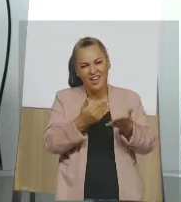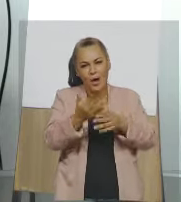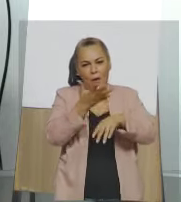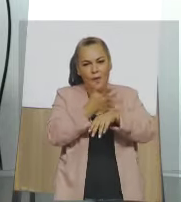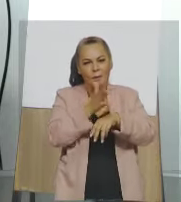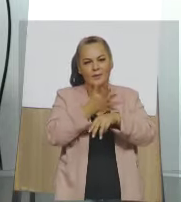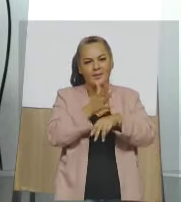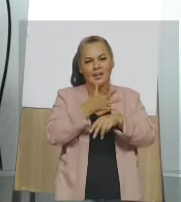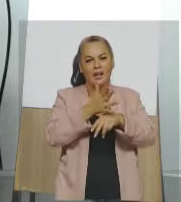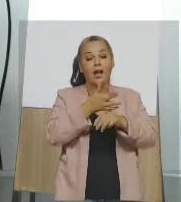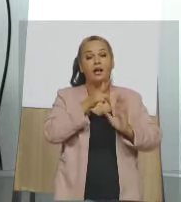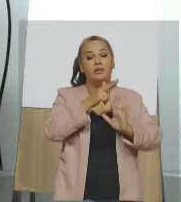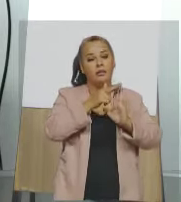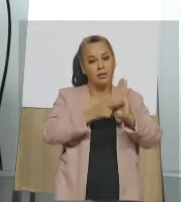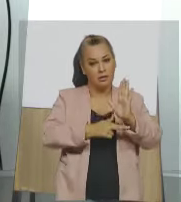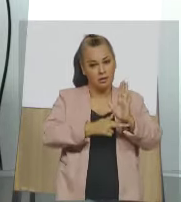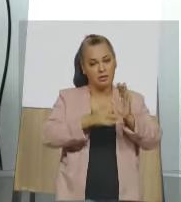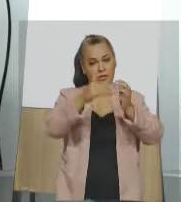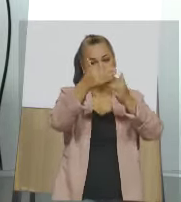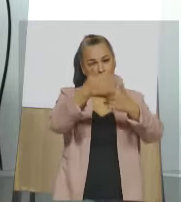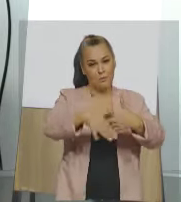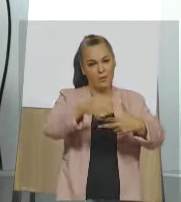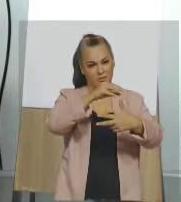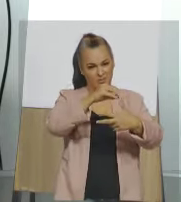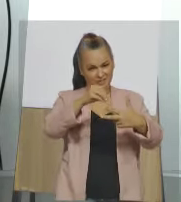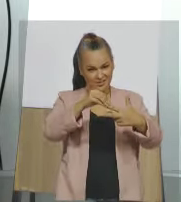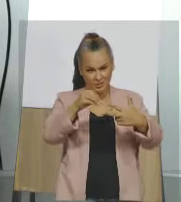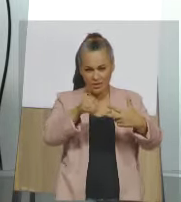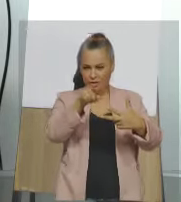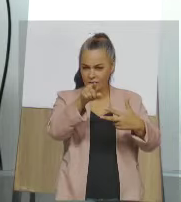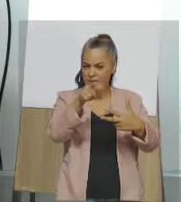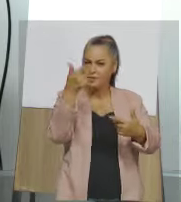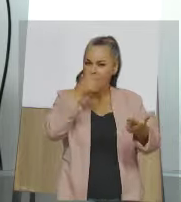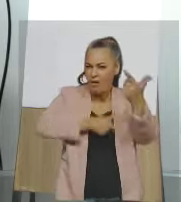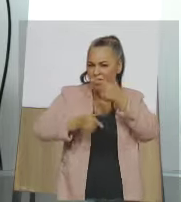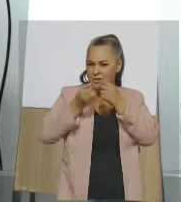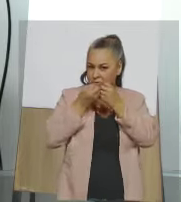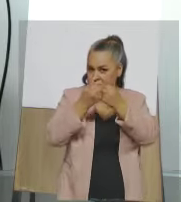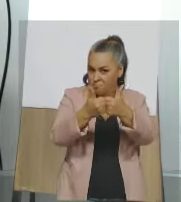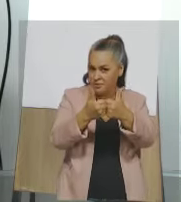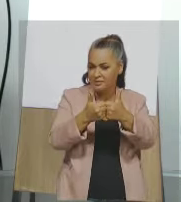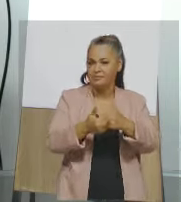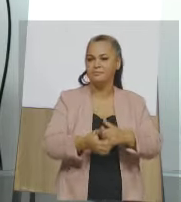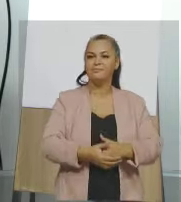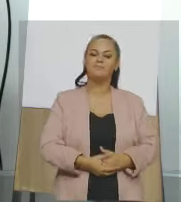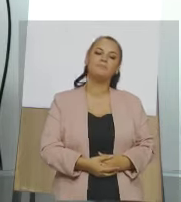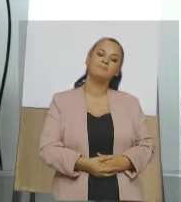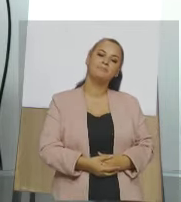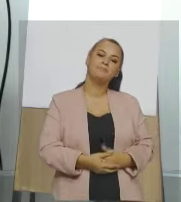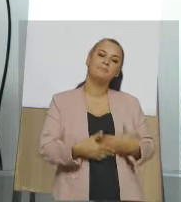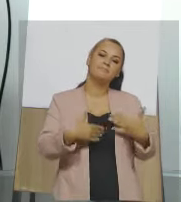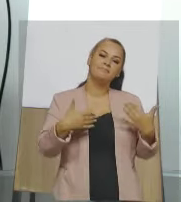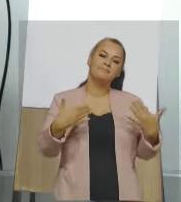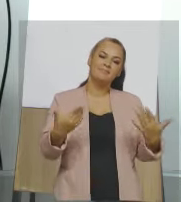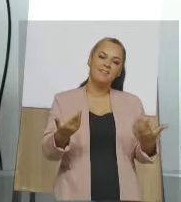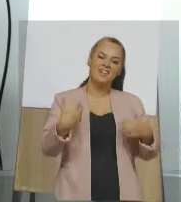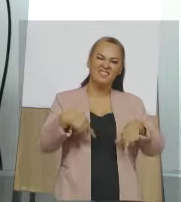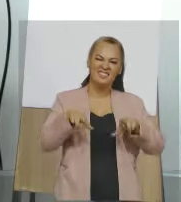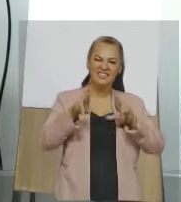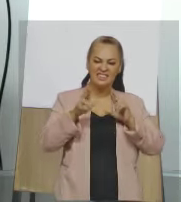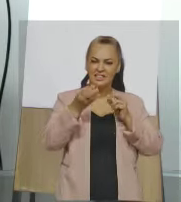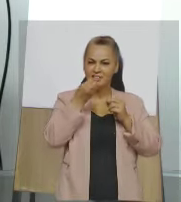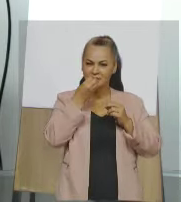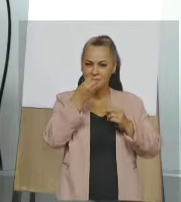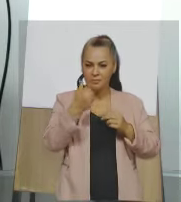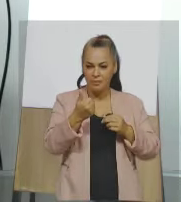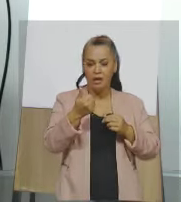treinar para a redação do Enem, que eu tenho certeza que vai ser o seu diferencial, tá bom? É isso aí, espero que fez a